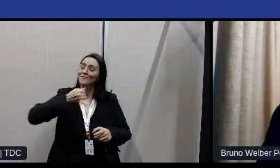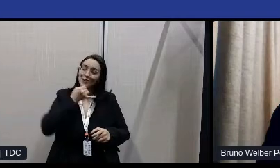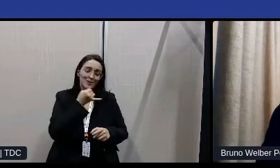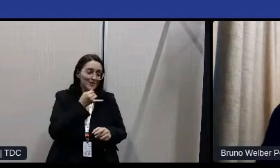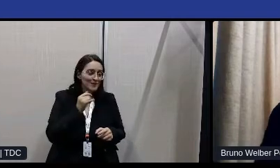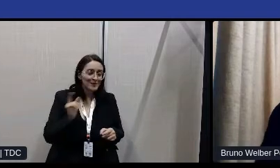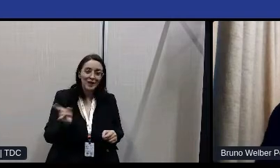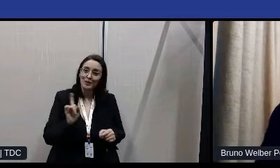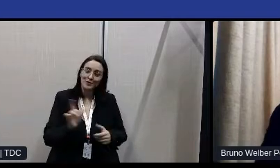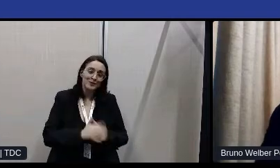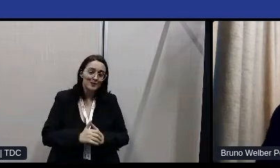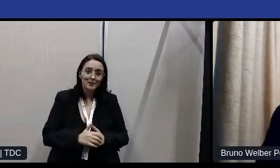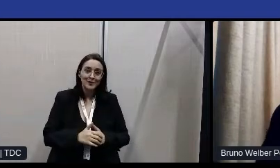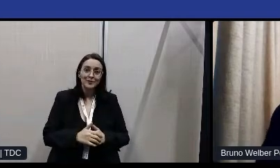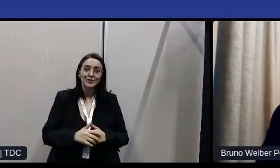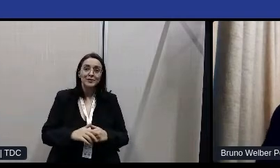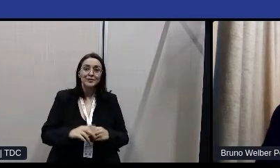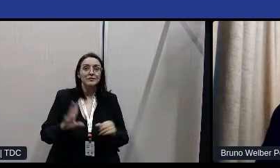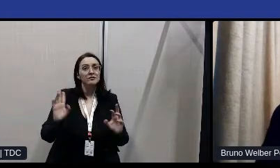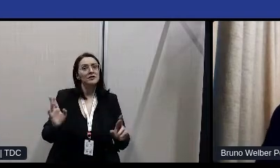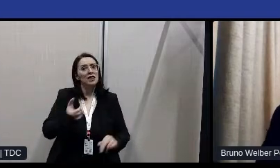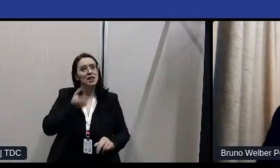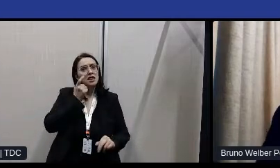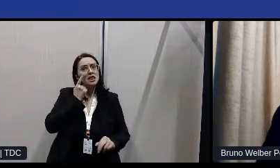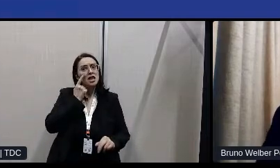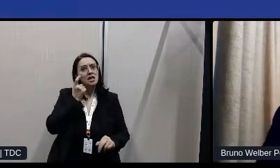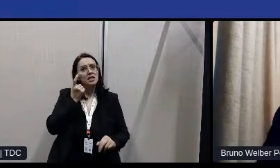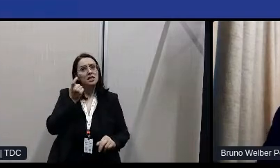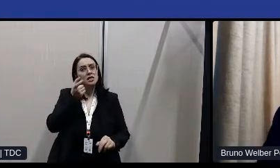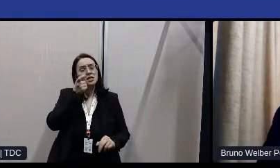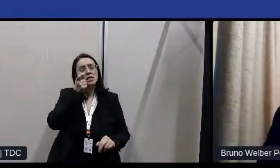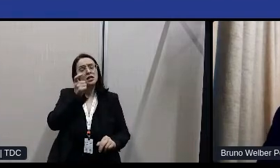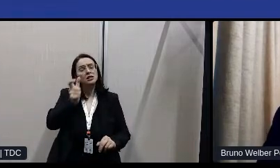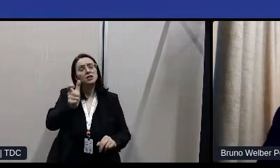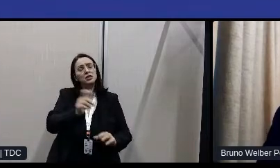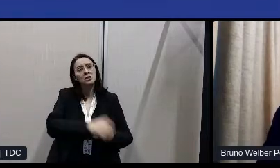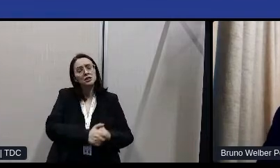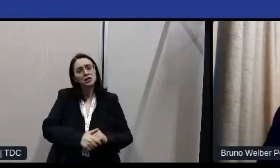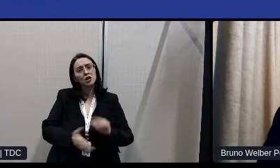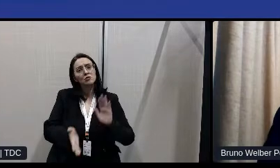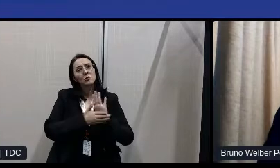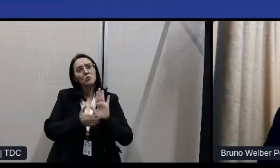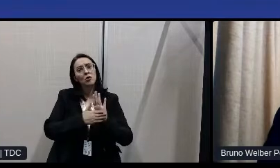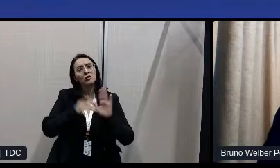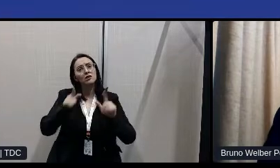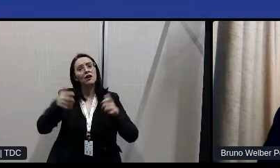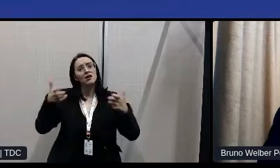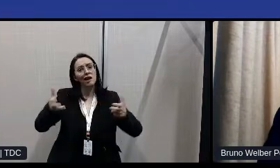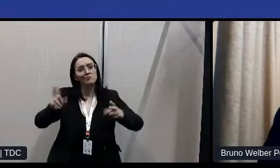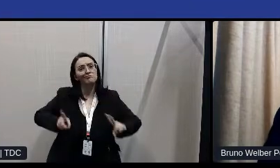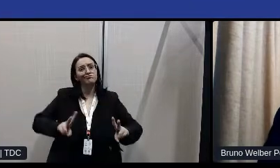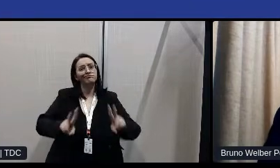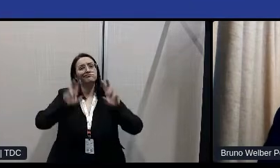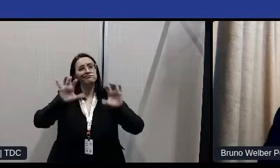isso. Então, é bem interessante, né, a gente ter essa proposta e a gente queria muito manter isso para essa edição também. E